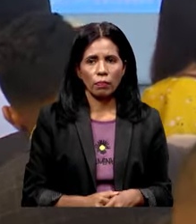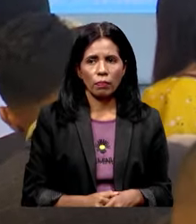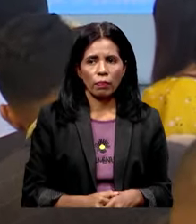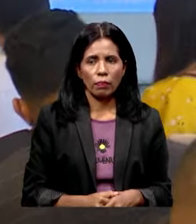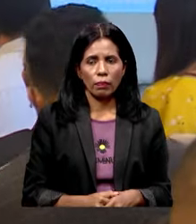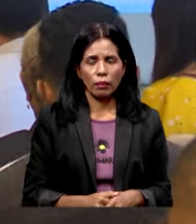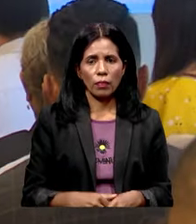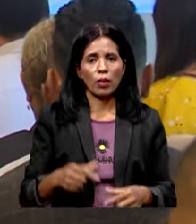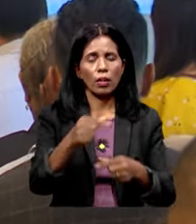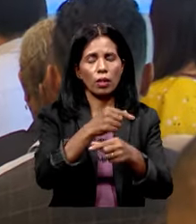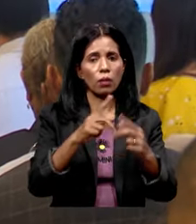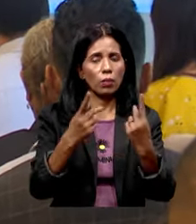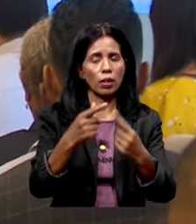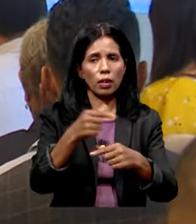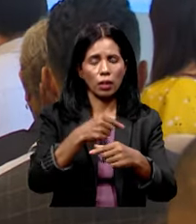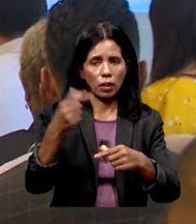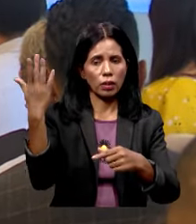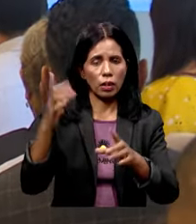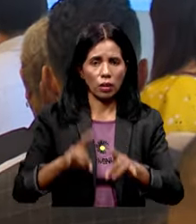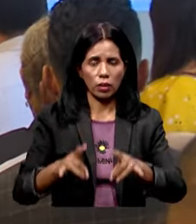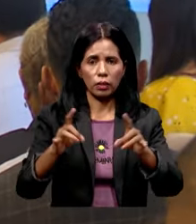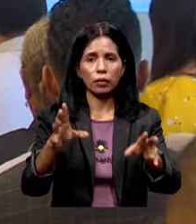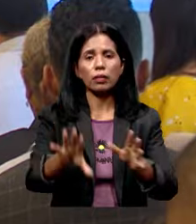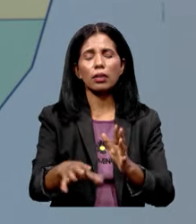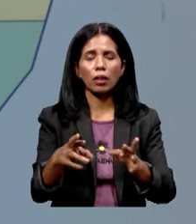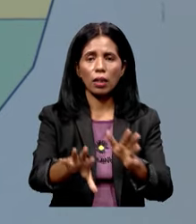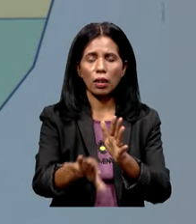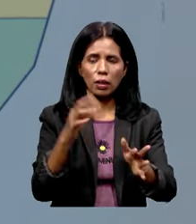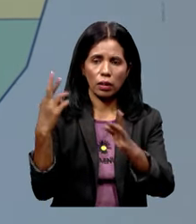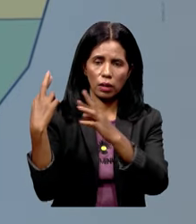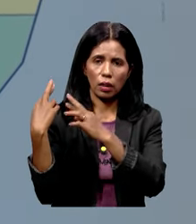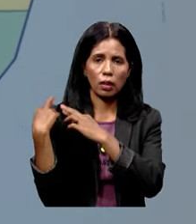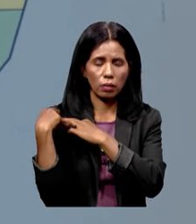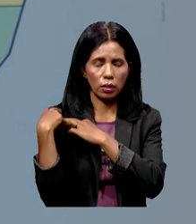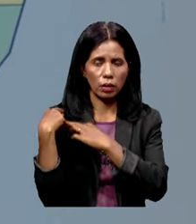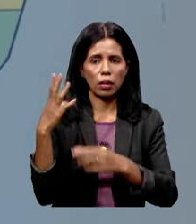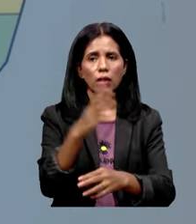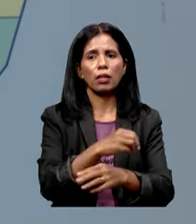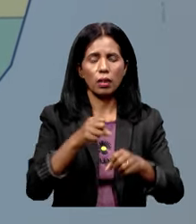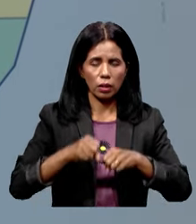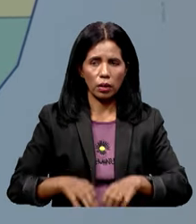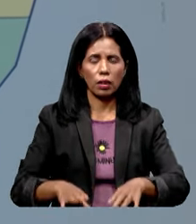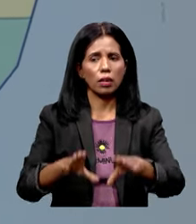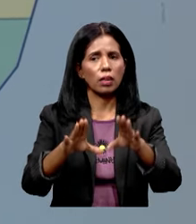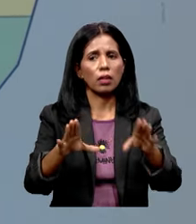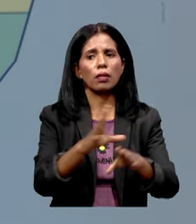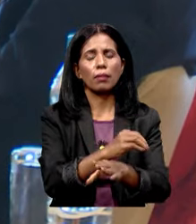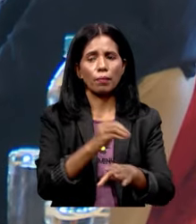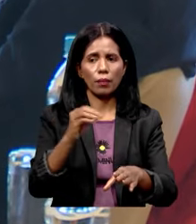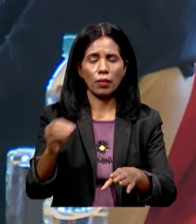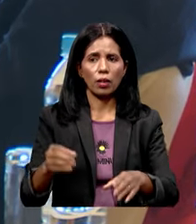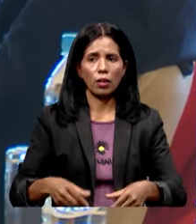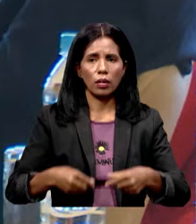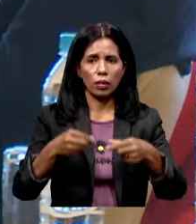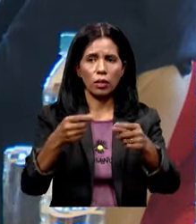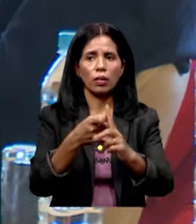Empresa Gás no Petróleo na Austrália retém responsabilidade e a exploração reserva e a taxa Costa Sul. Compromisso não